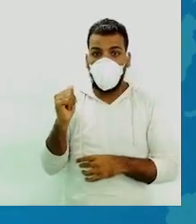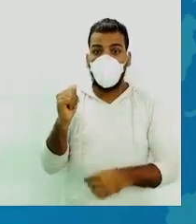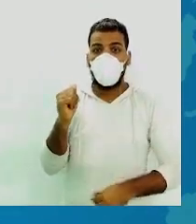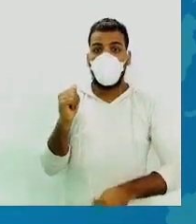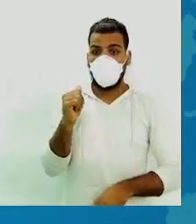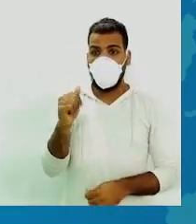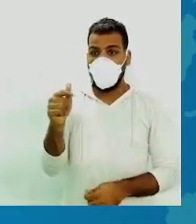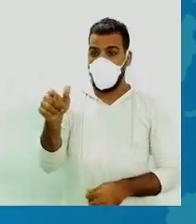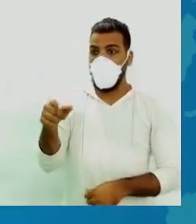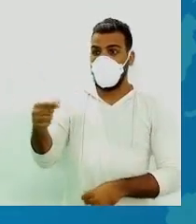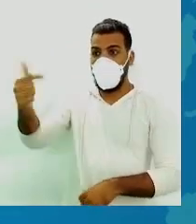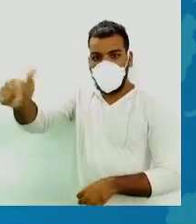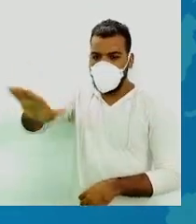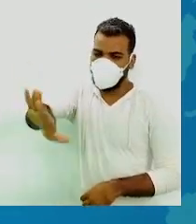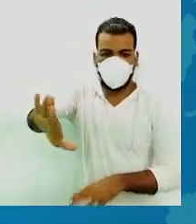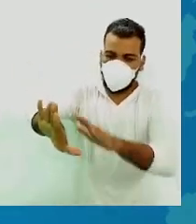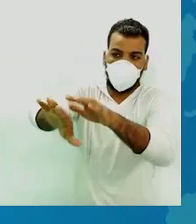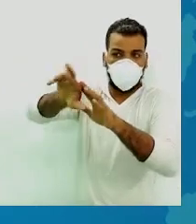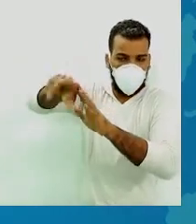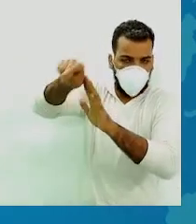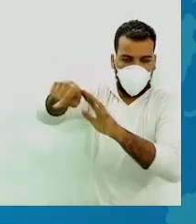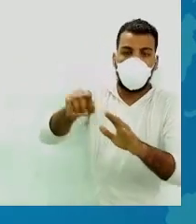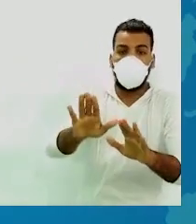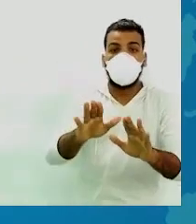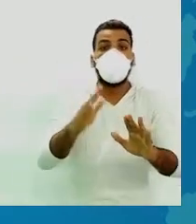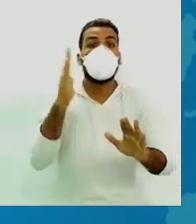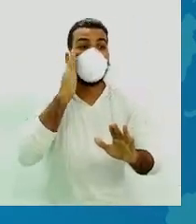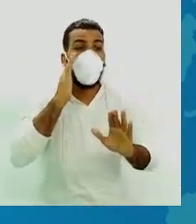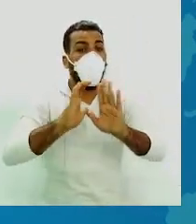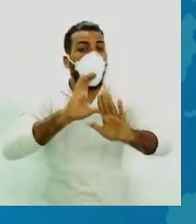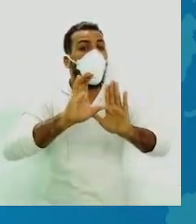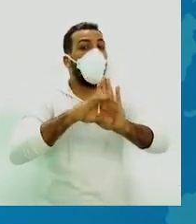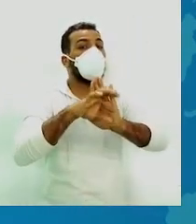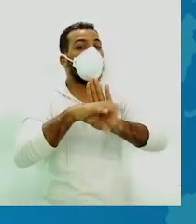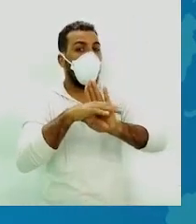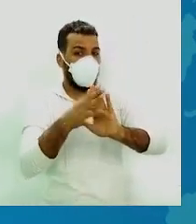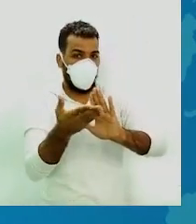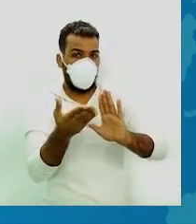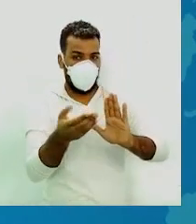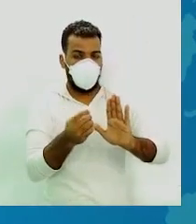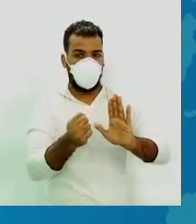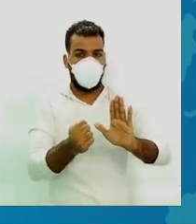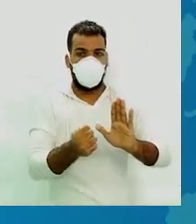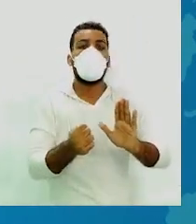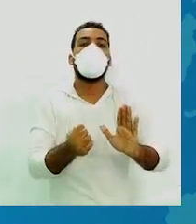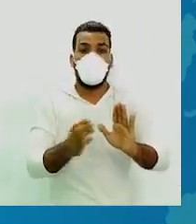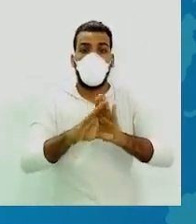que não existe, mas para entendermos aquilo que é. E aquilo que é, a gente parte do